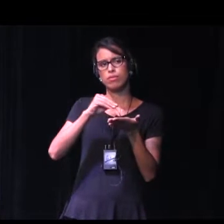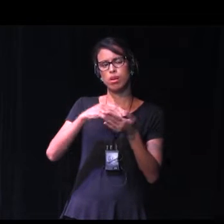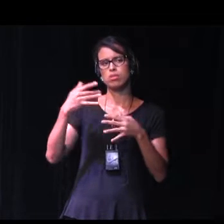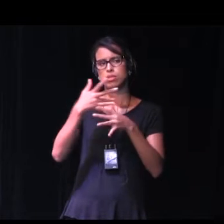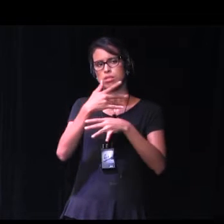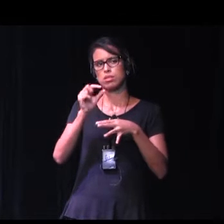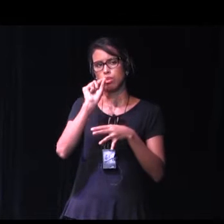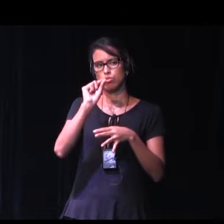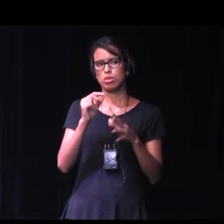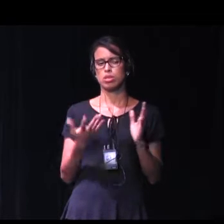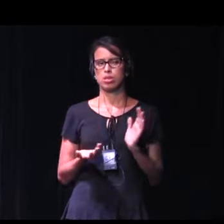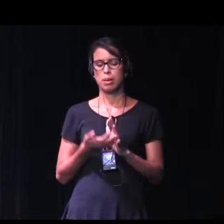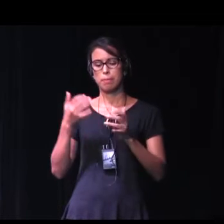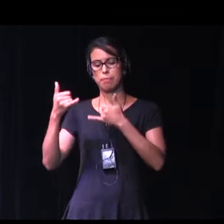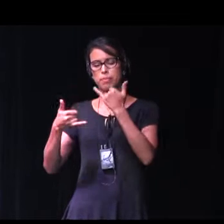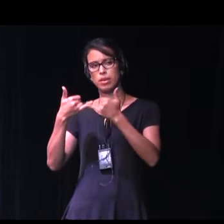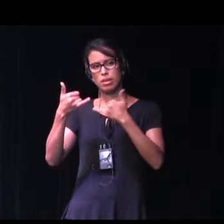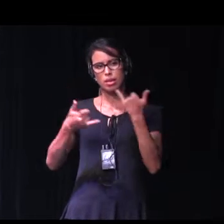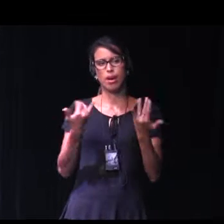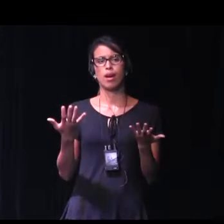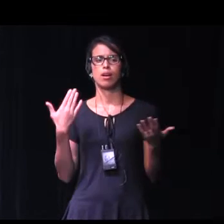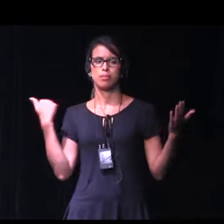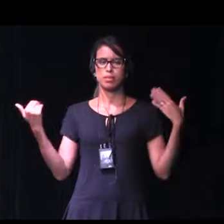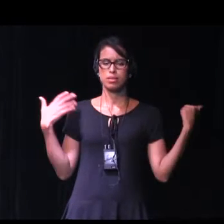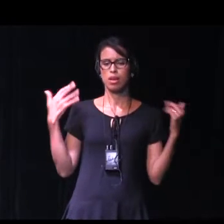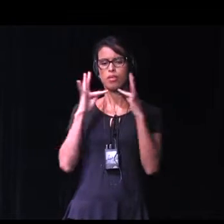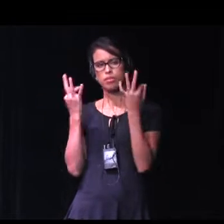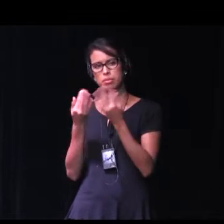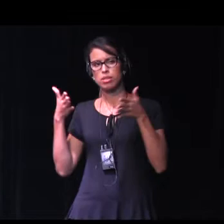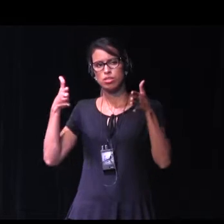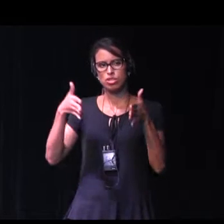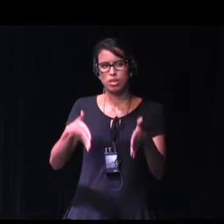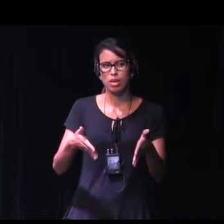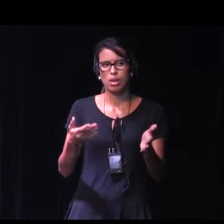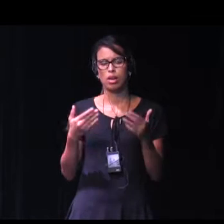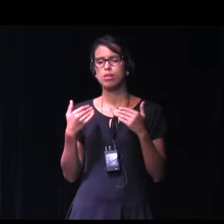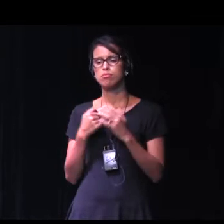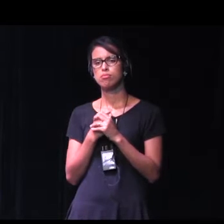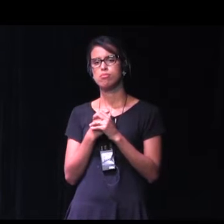com os coautores do projeto que faltava na cidade. Faltou um parque